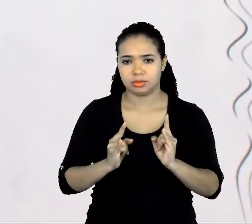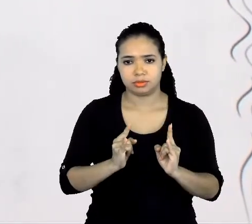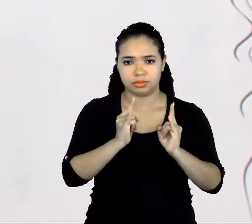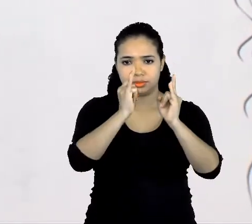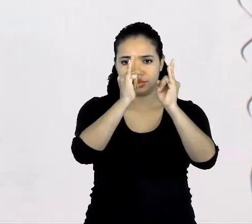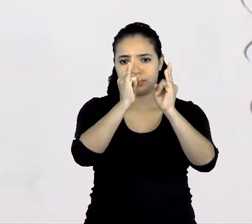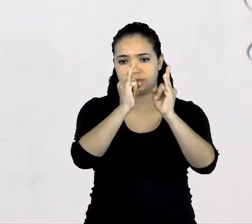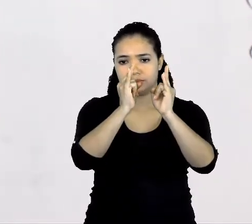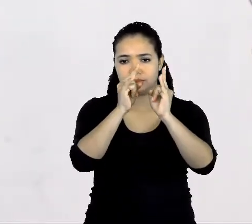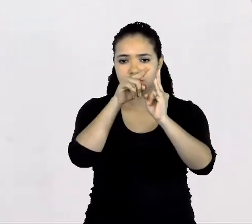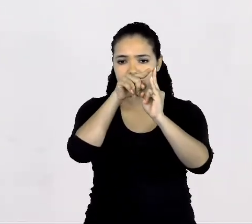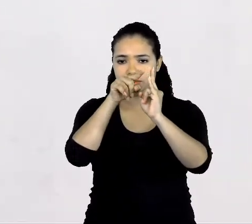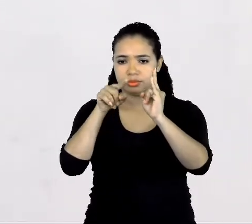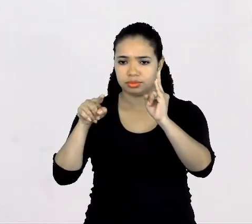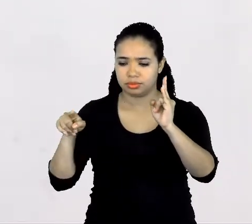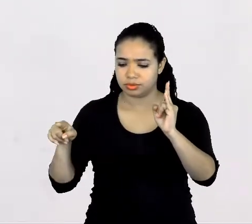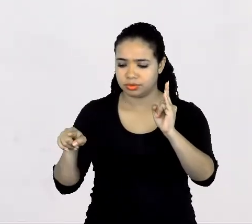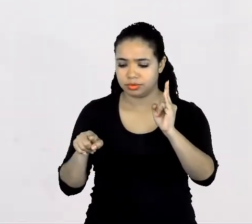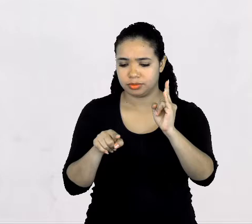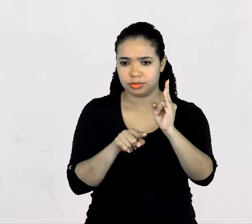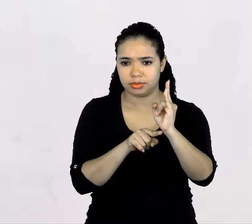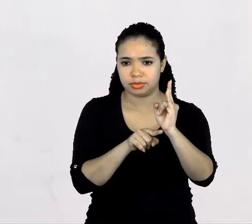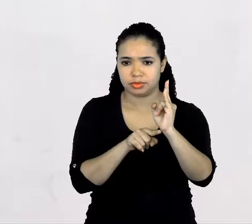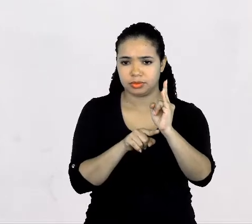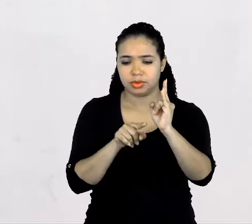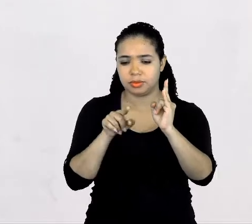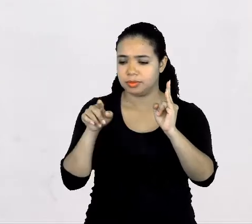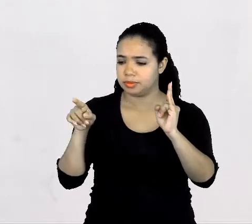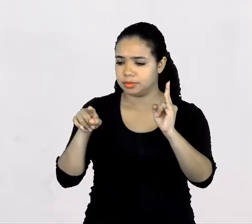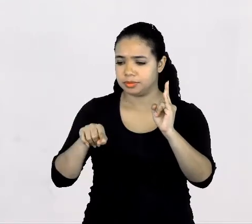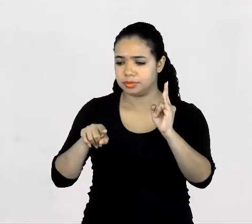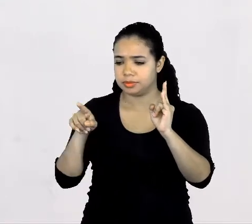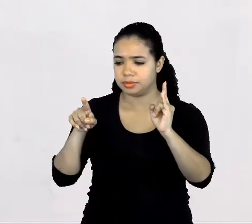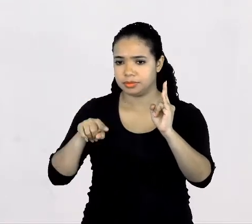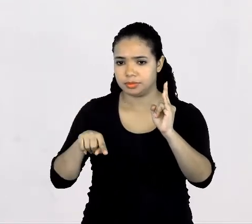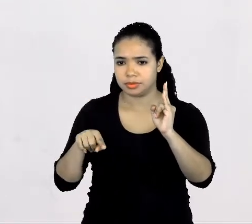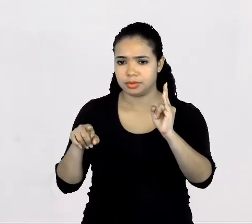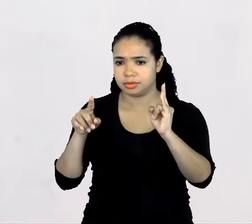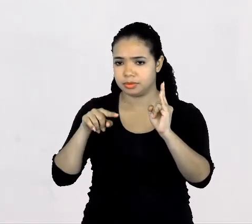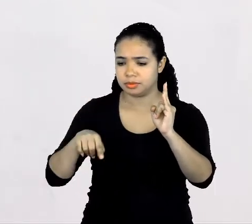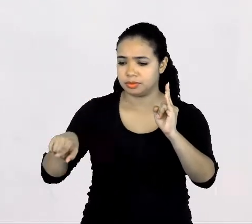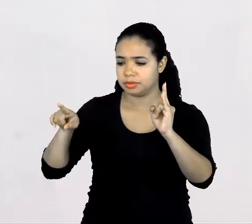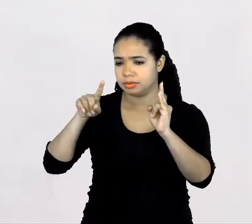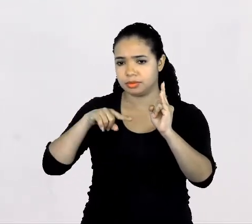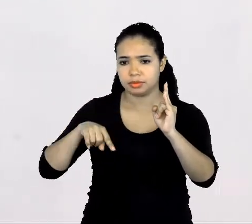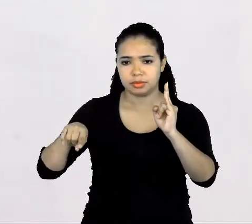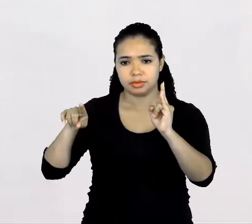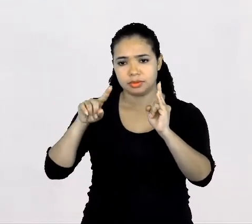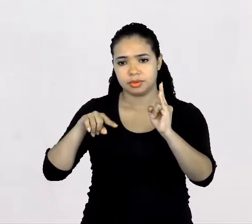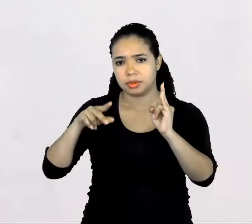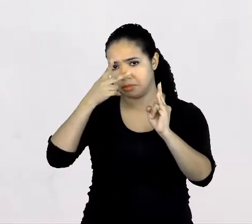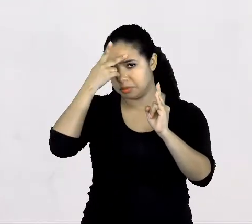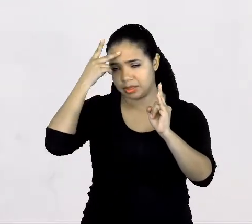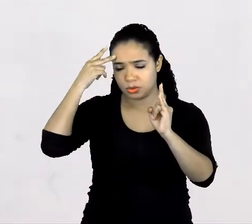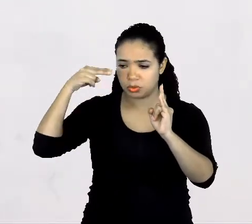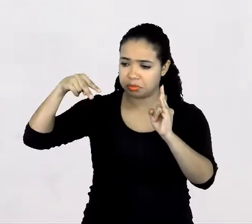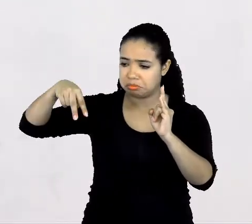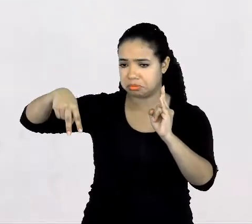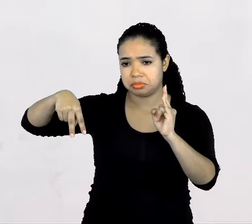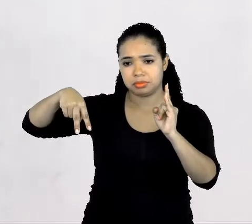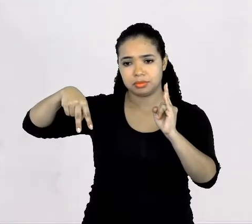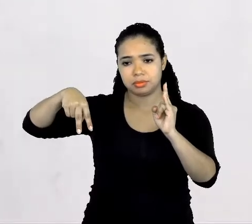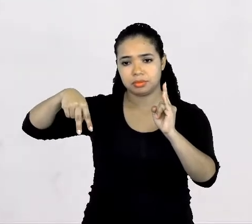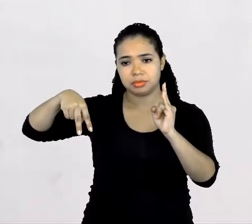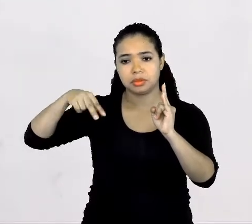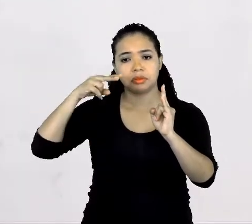Até para esboço está ruim, mas vamos lá. O que acontece? A pessoa provavelmente esteja aqui, está